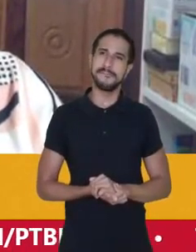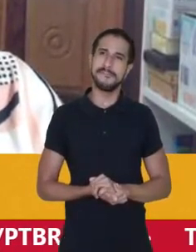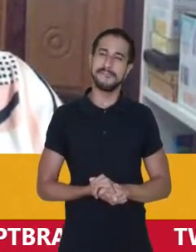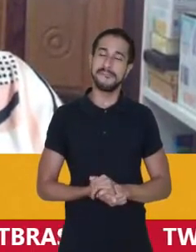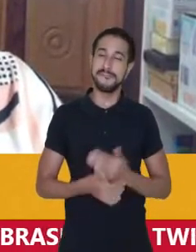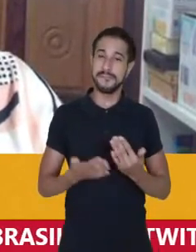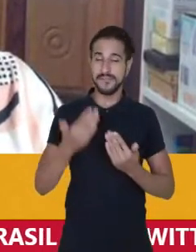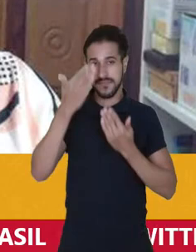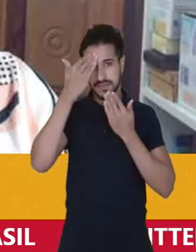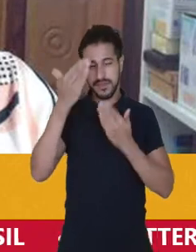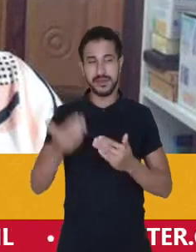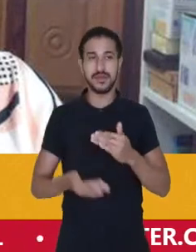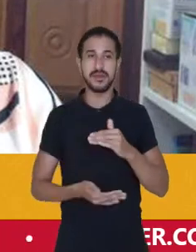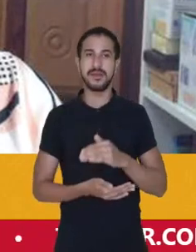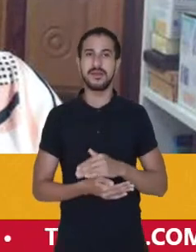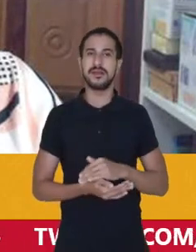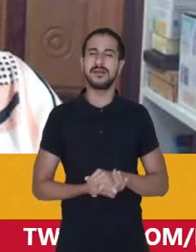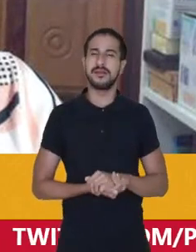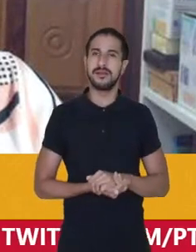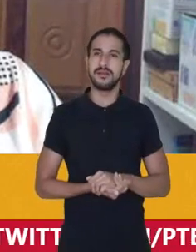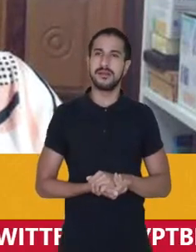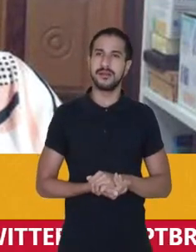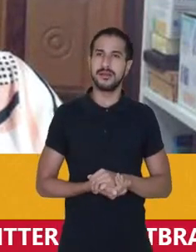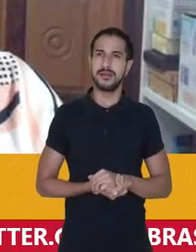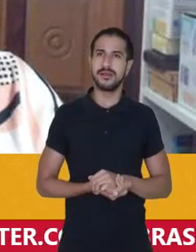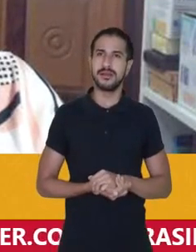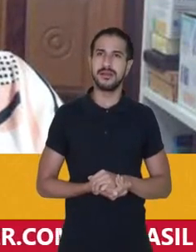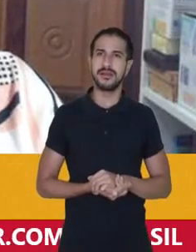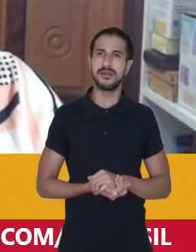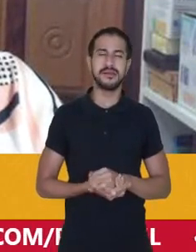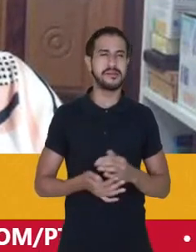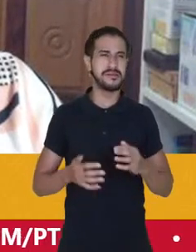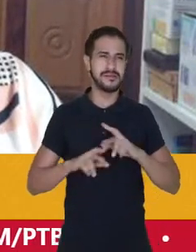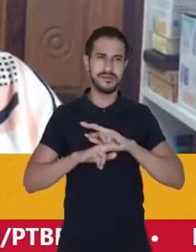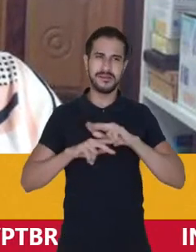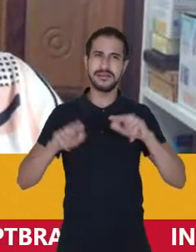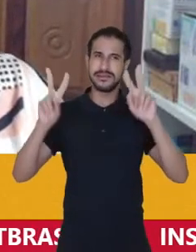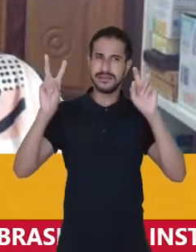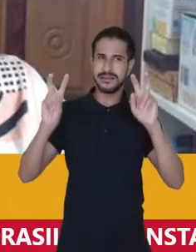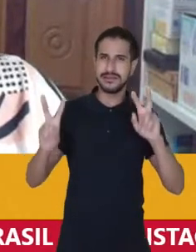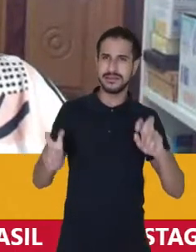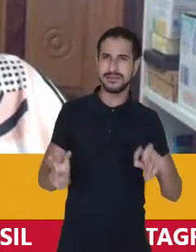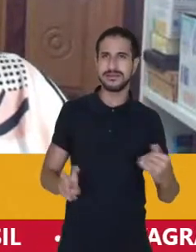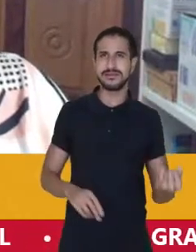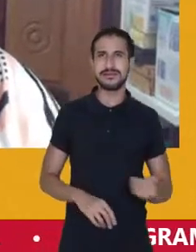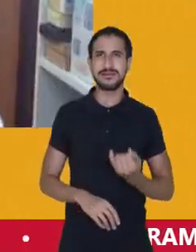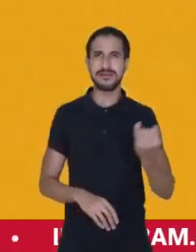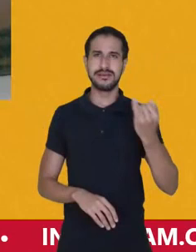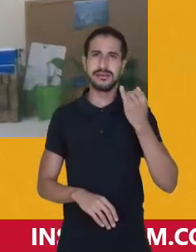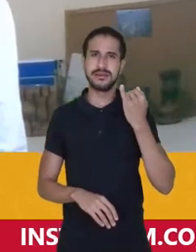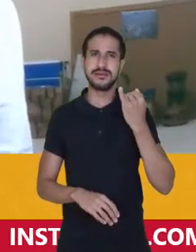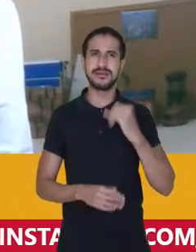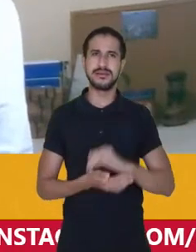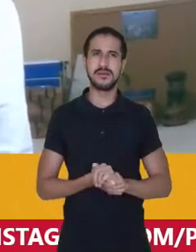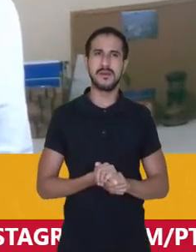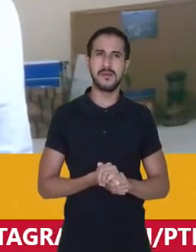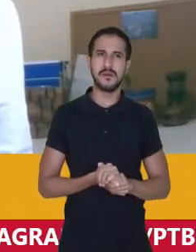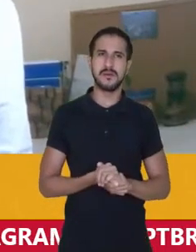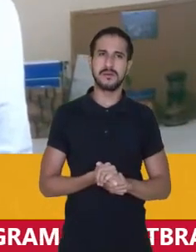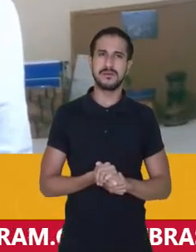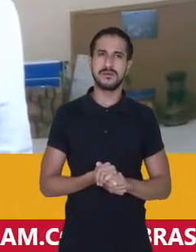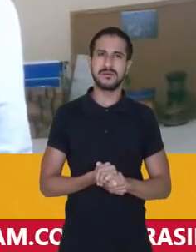Bom, obrigado, Nilma. Excelentes e complexas questões, bastante abrangentes,